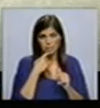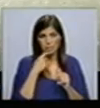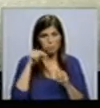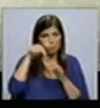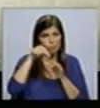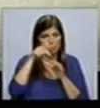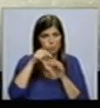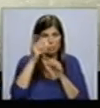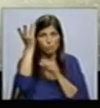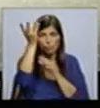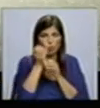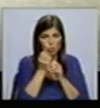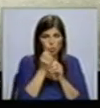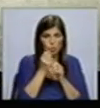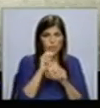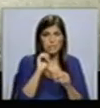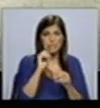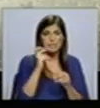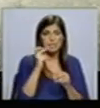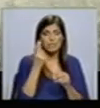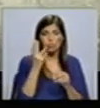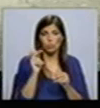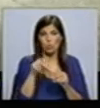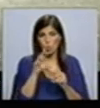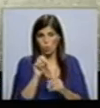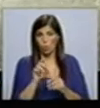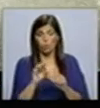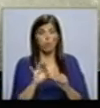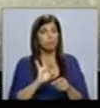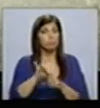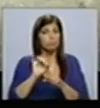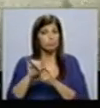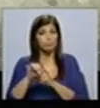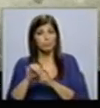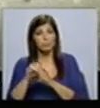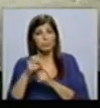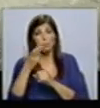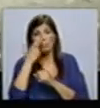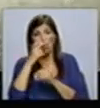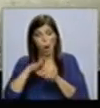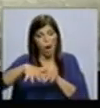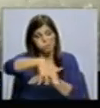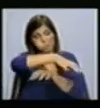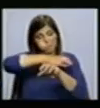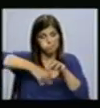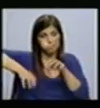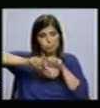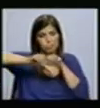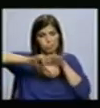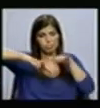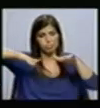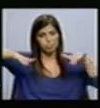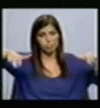entraram pela atmosfera de Saturno e que, à medida que foram destruídas pela atmosfera de Saturno, propagaram essas ondas de